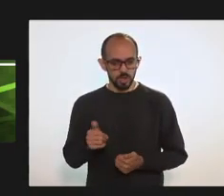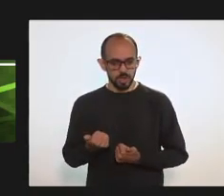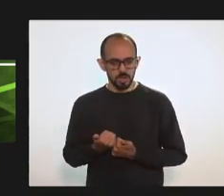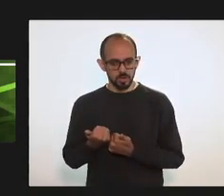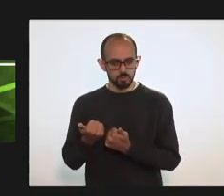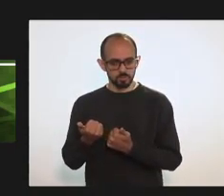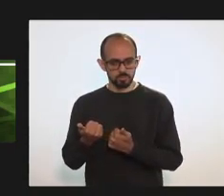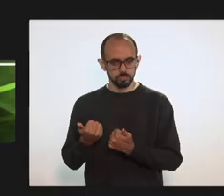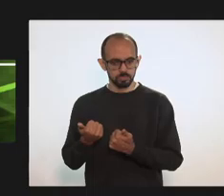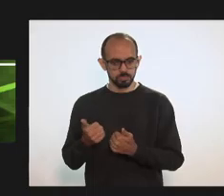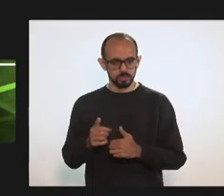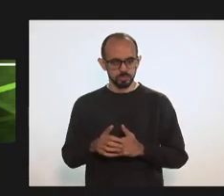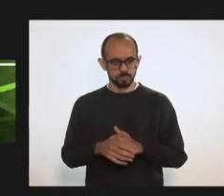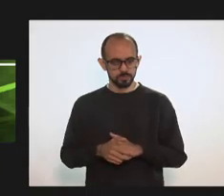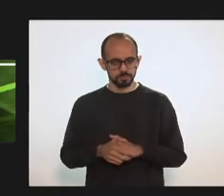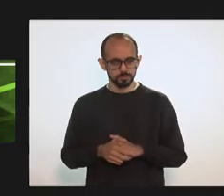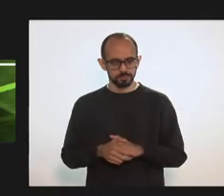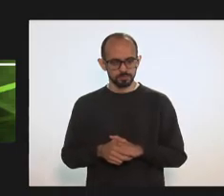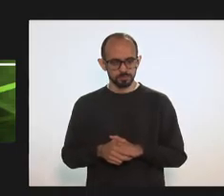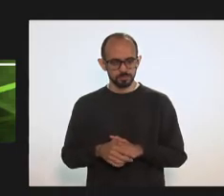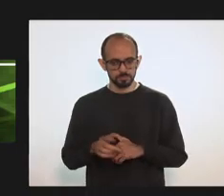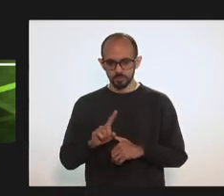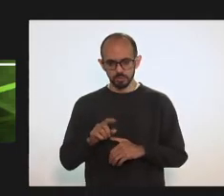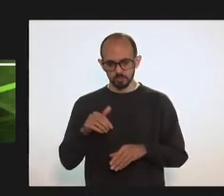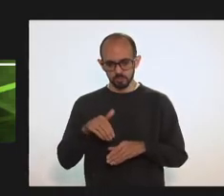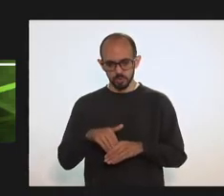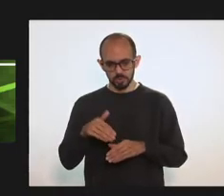nosso projeto, por favor, é justo.